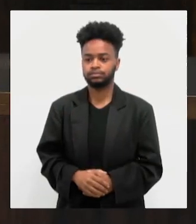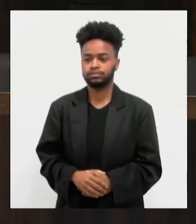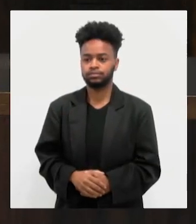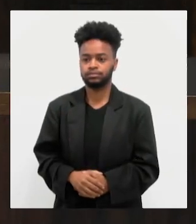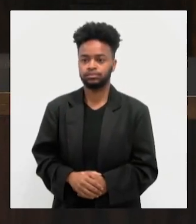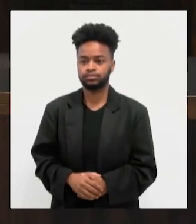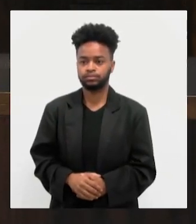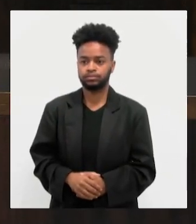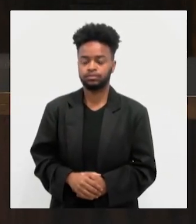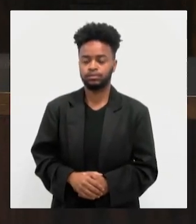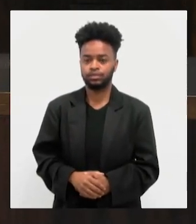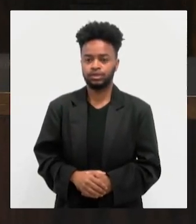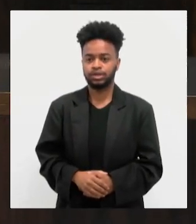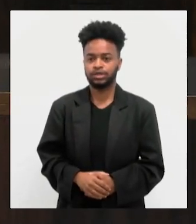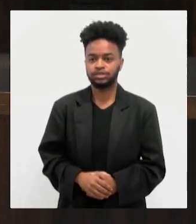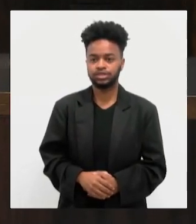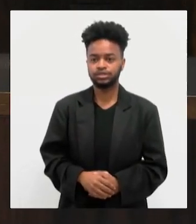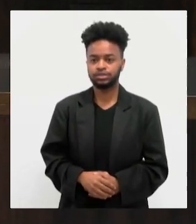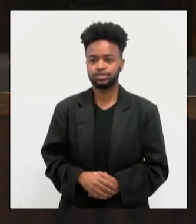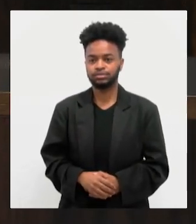Qual?